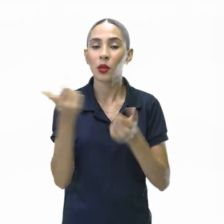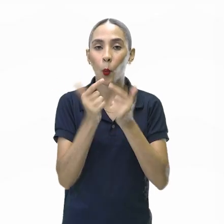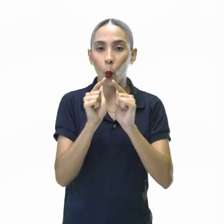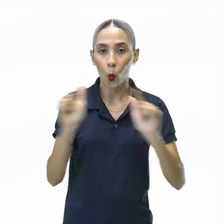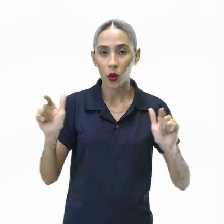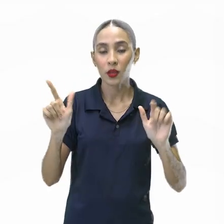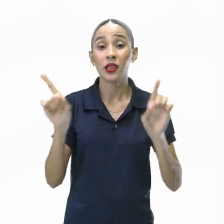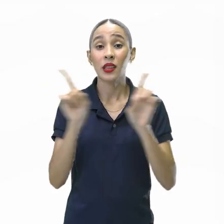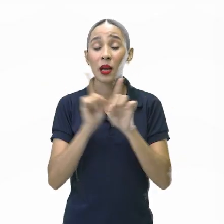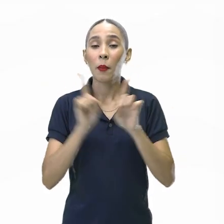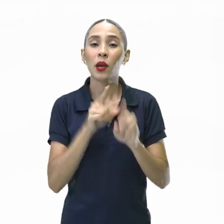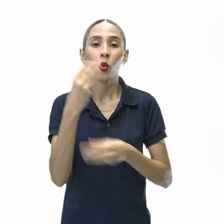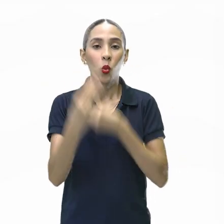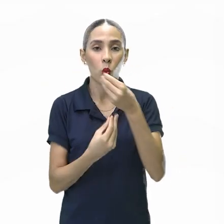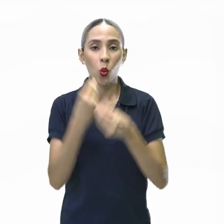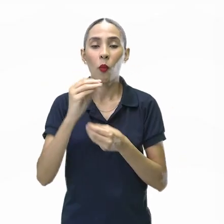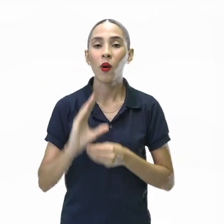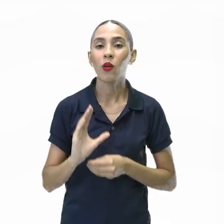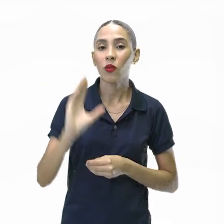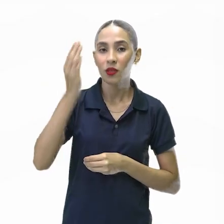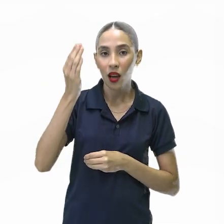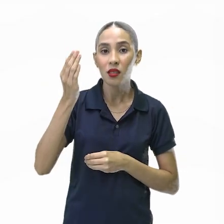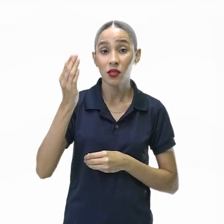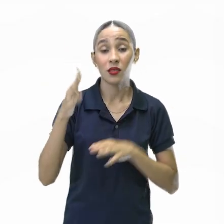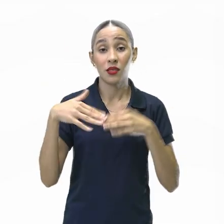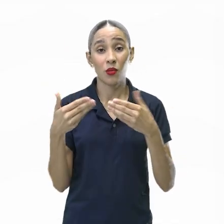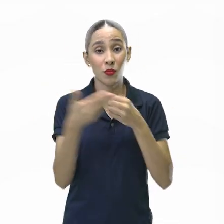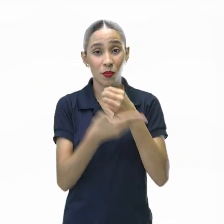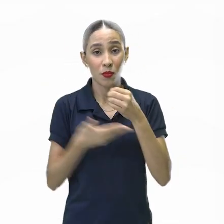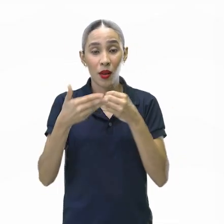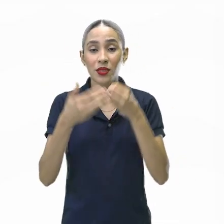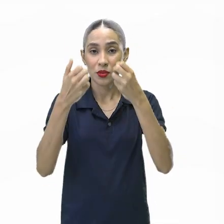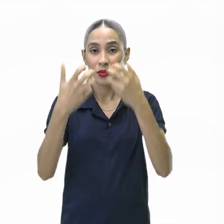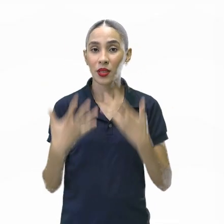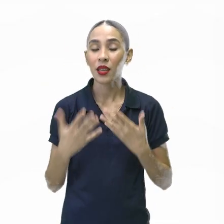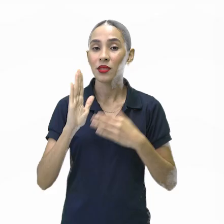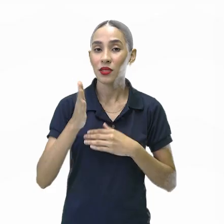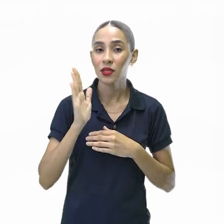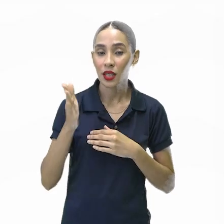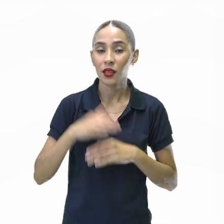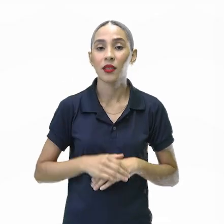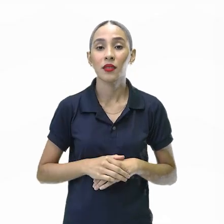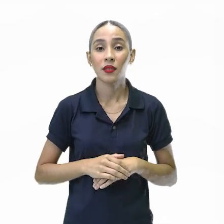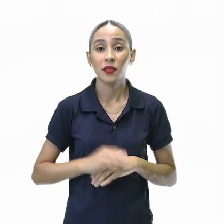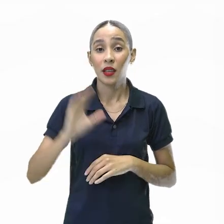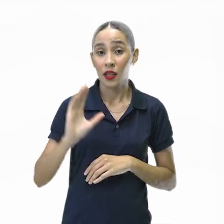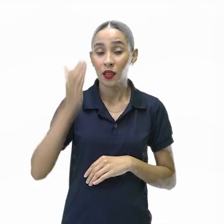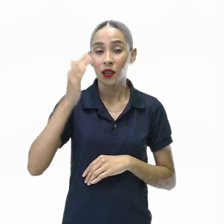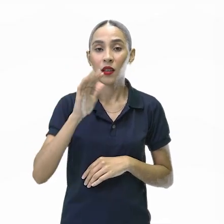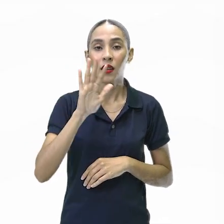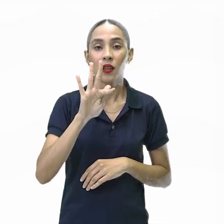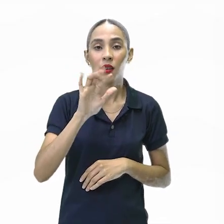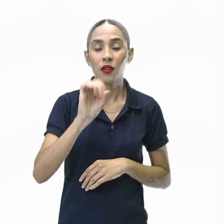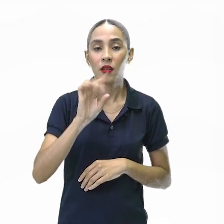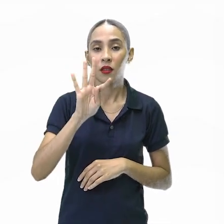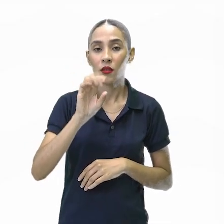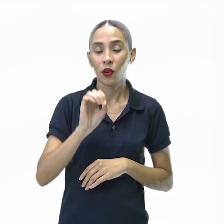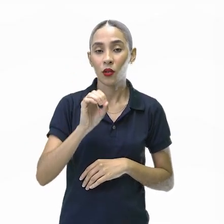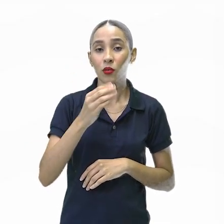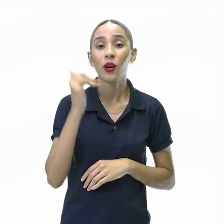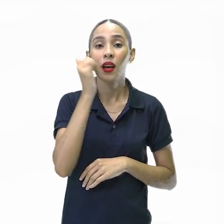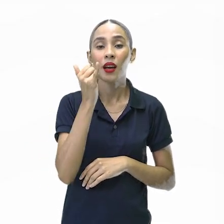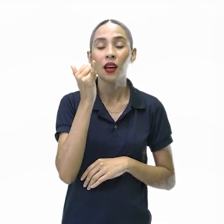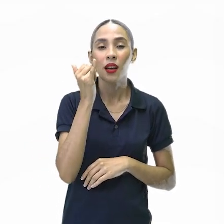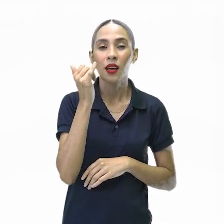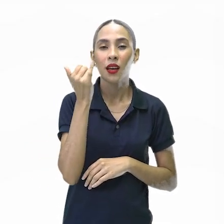ela funciona com base, como eu já falei no início, do efeito fotoelétrico, pessoal. E a gente